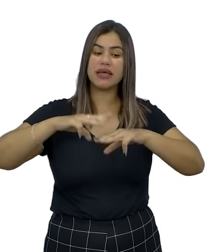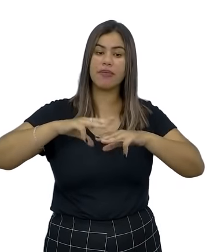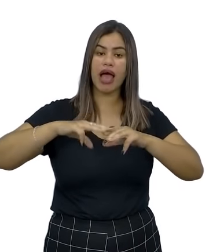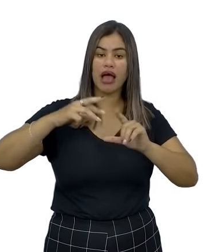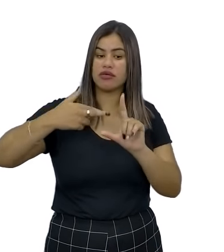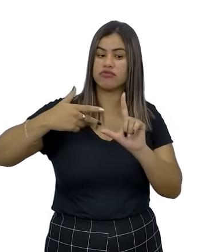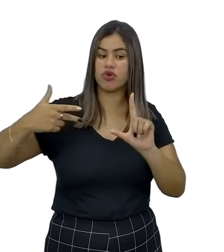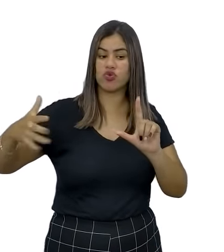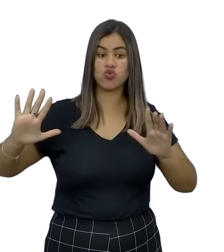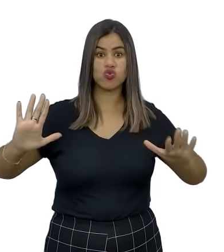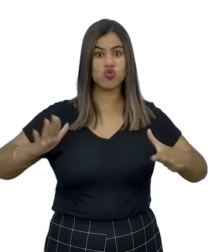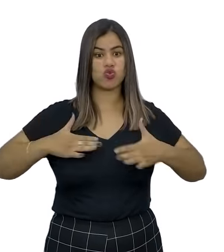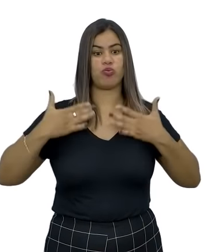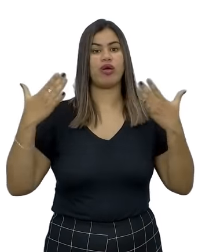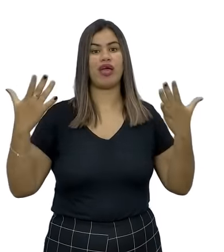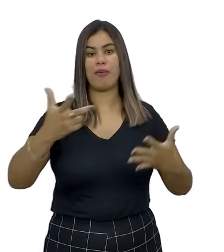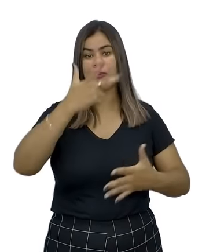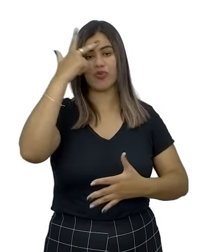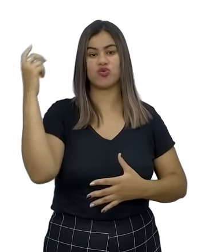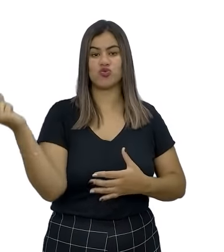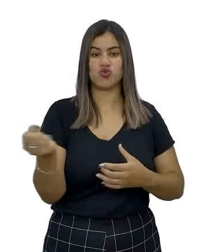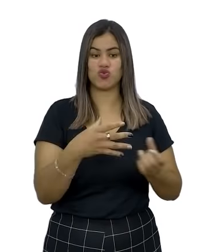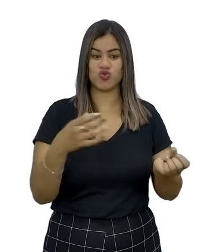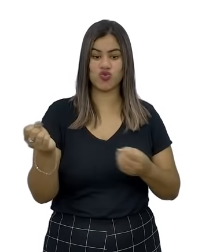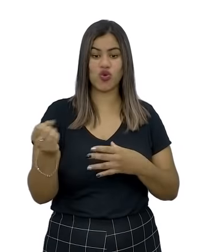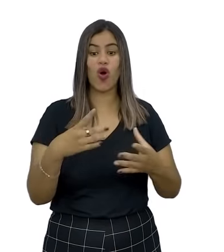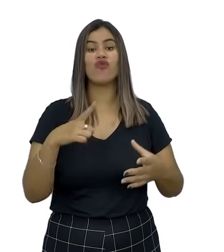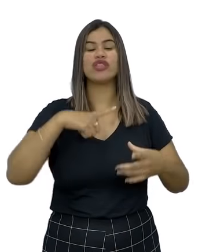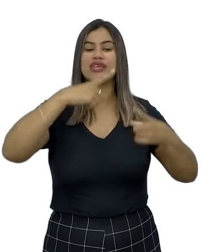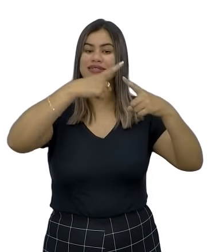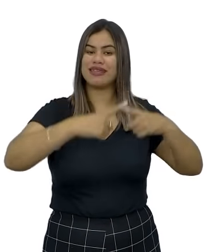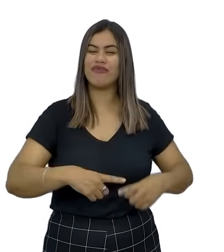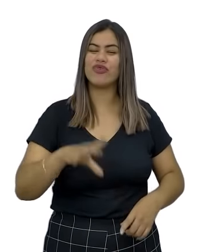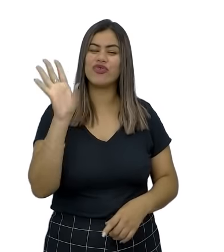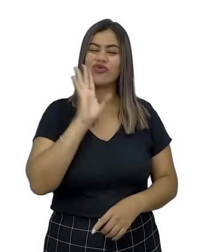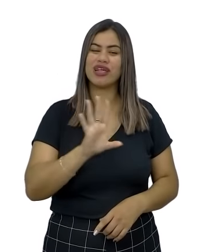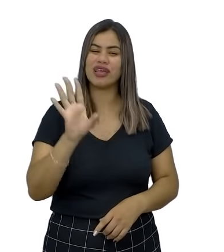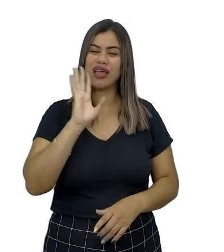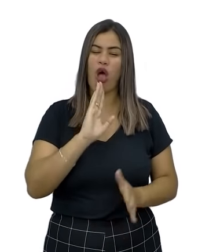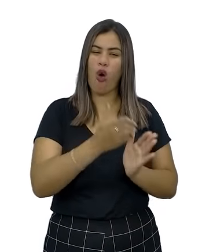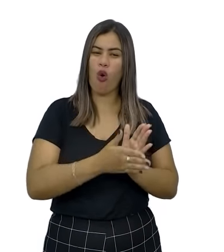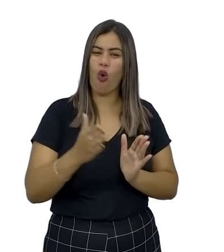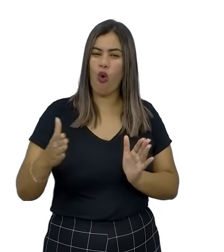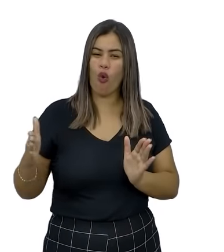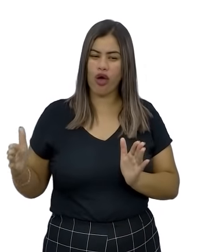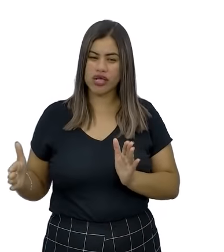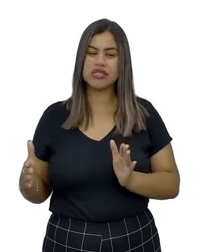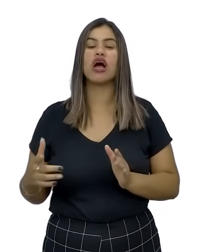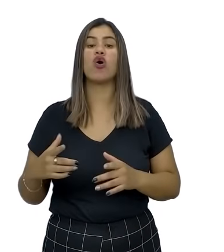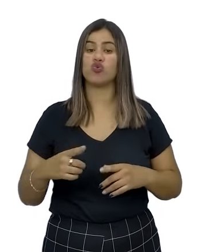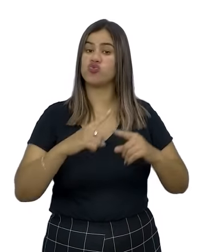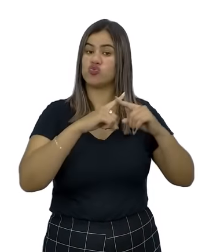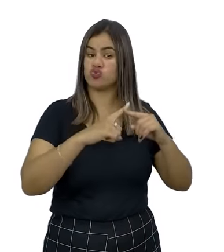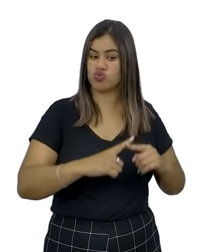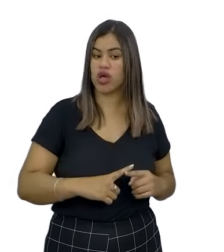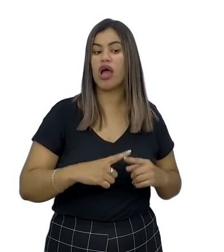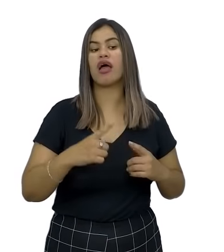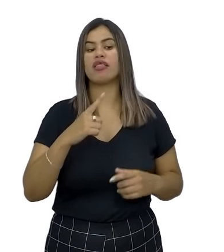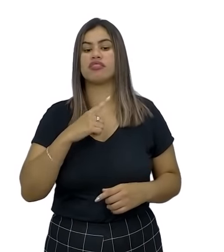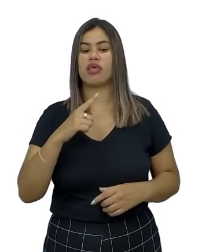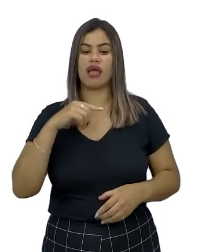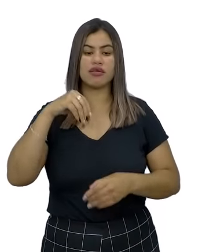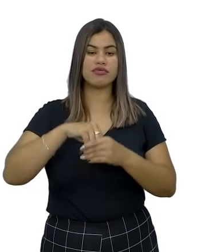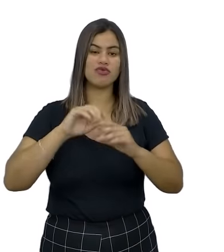os calouros, né? Que aqui tem um desafio bem bacana na organização de uma gincana que vai acontecer dentro